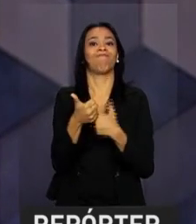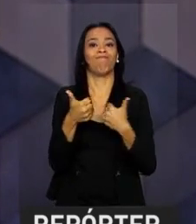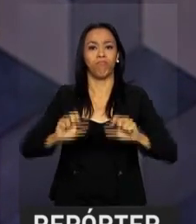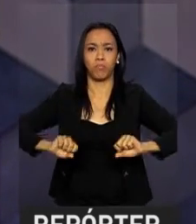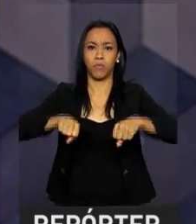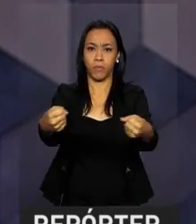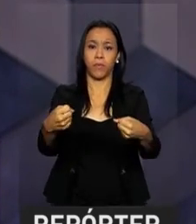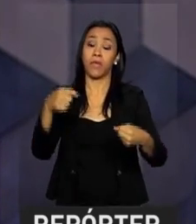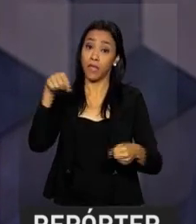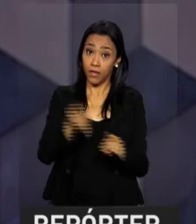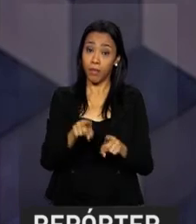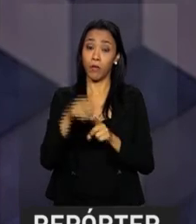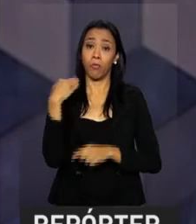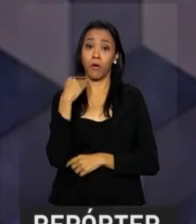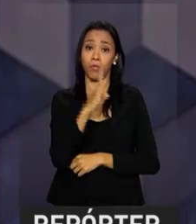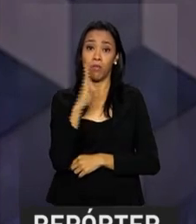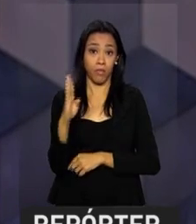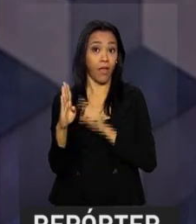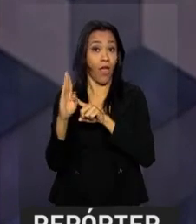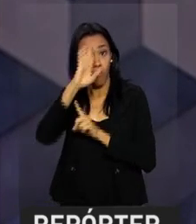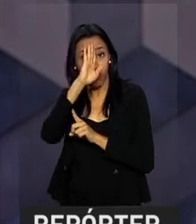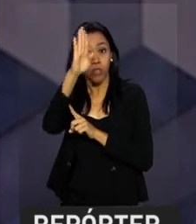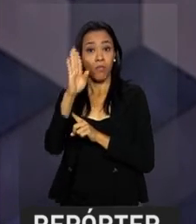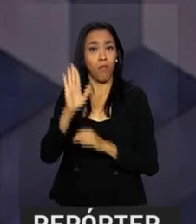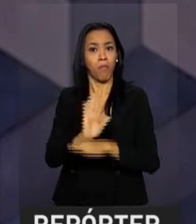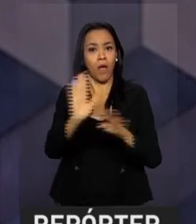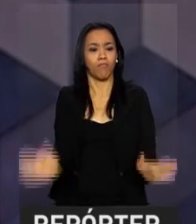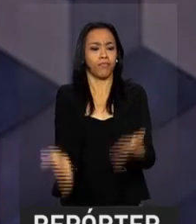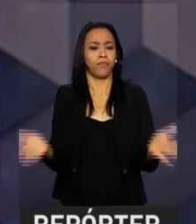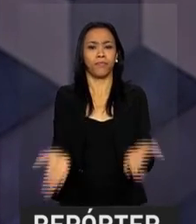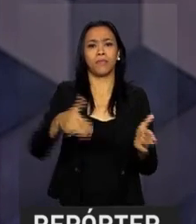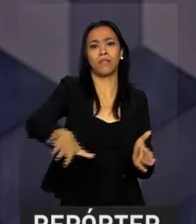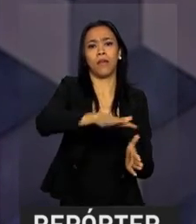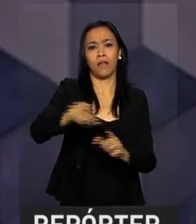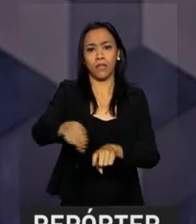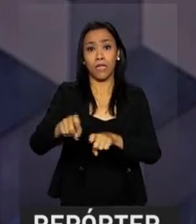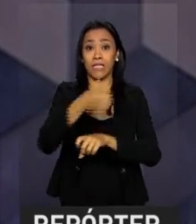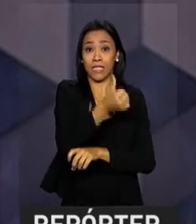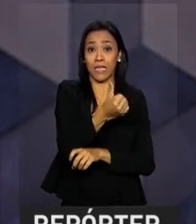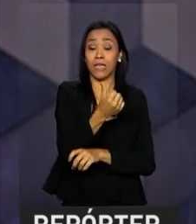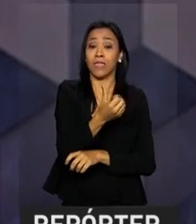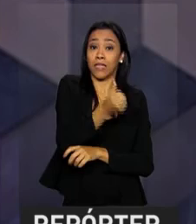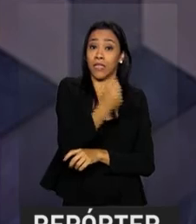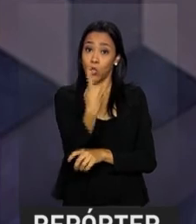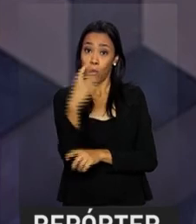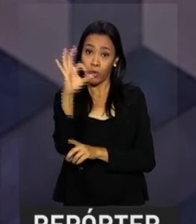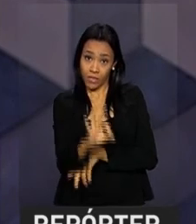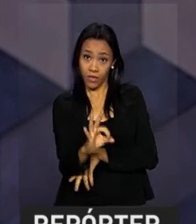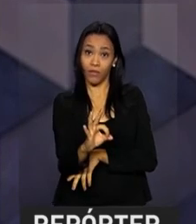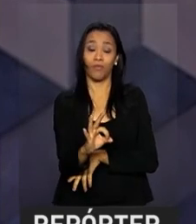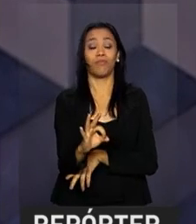do Brasil como principal agente financeiro do agronegócio brasileiro, com 61% de participação no